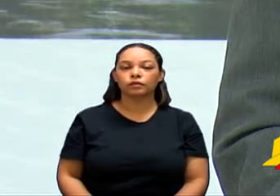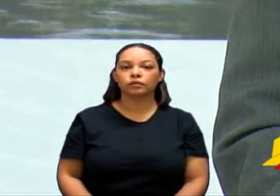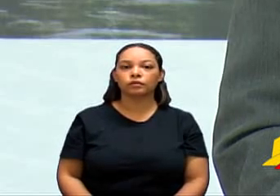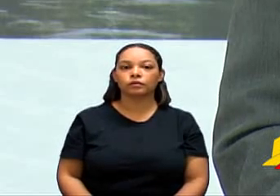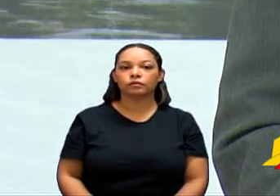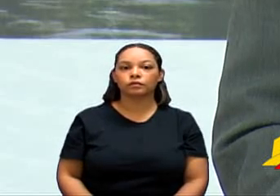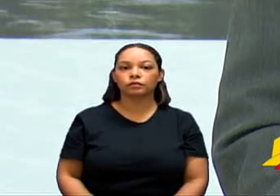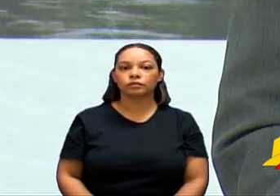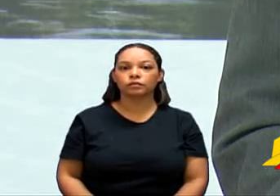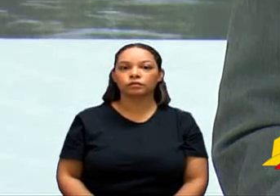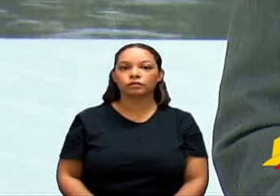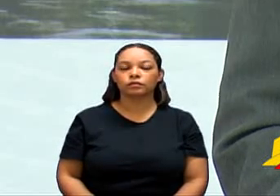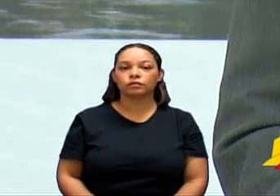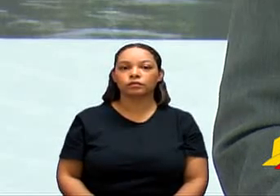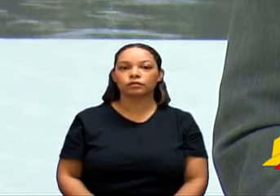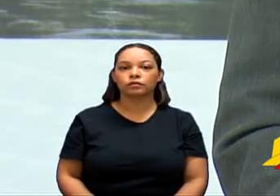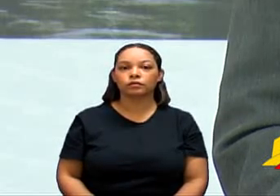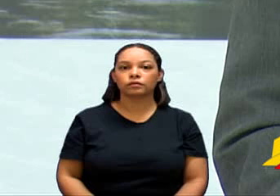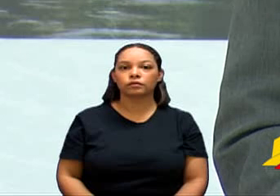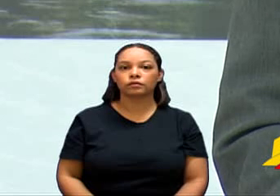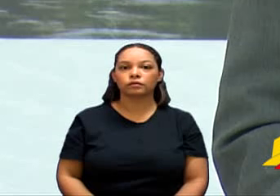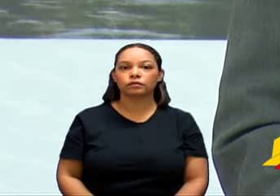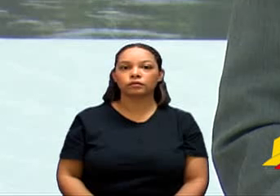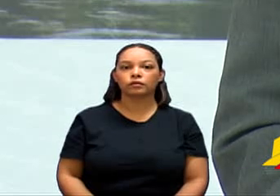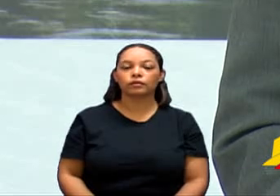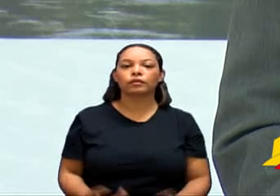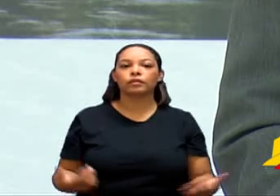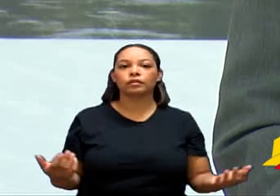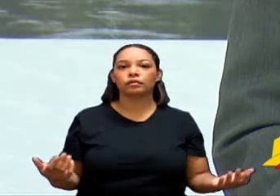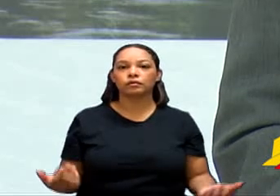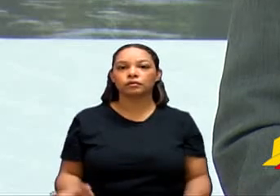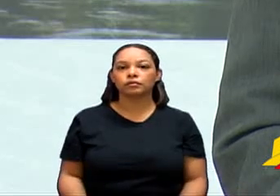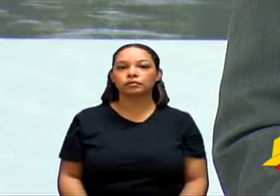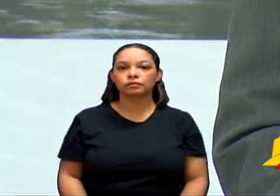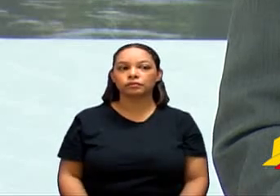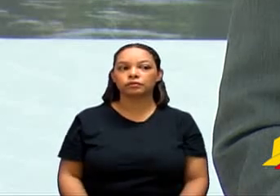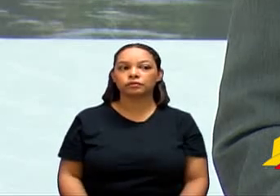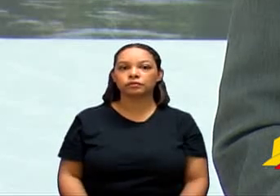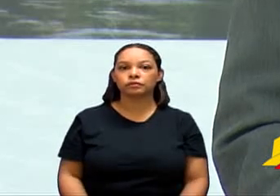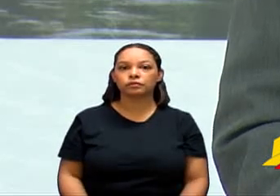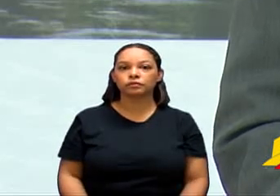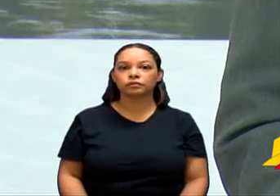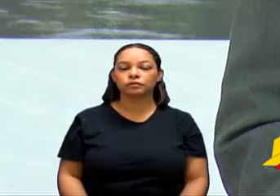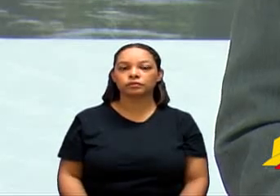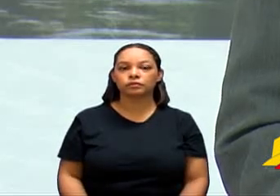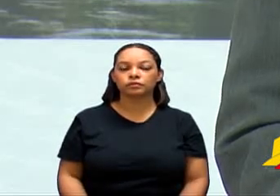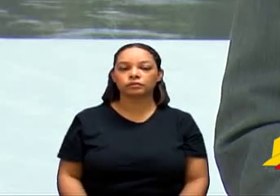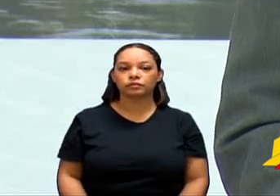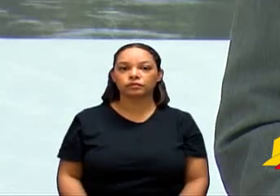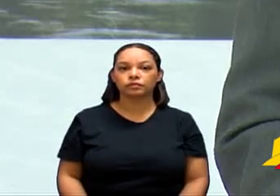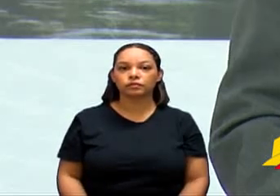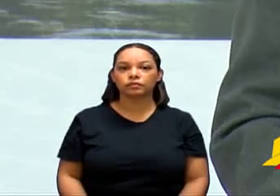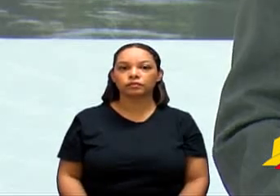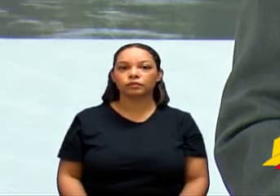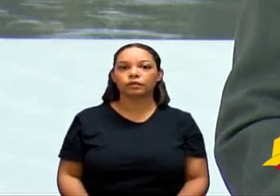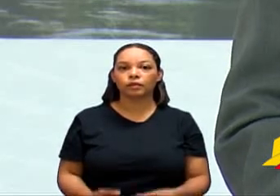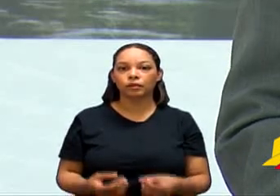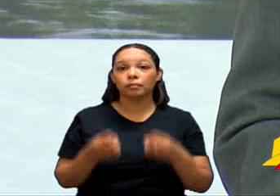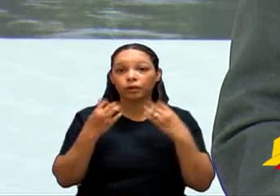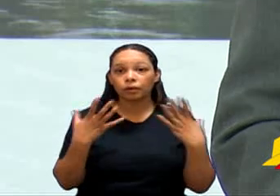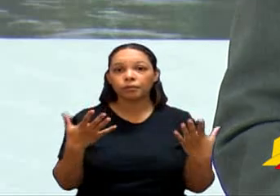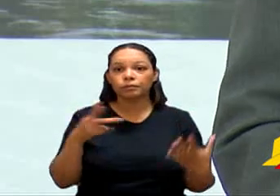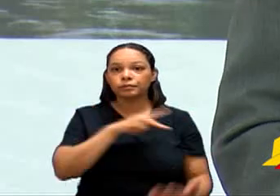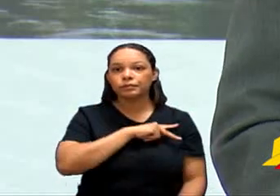Desenvolvimento Urbano e Social de Sorocaba, a URBS, para fins de regularização fundiária. Pois bem, senhor presidente, esta